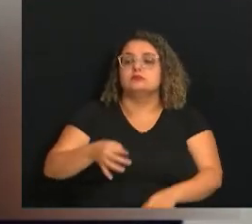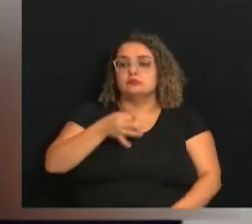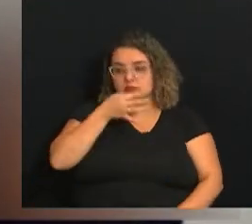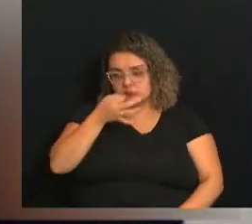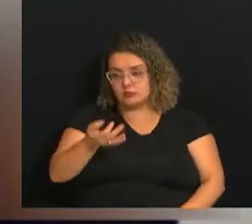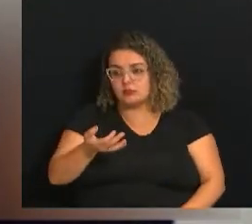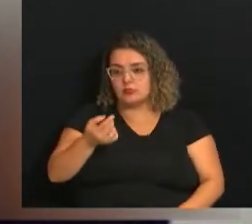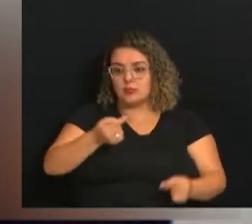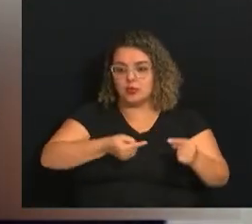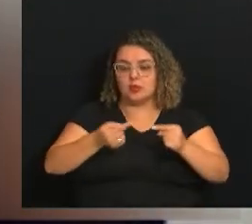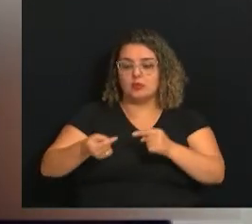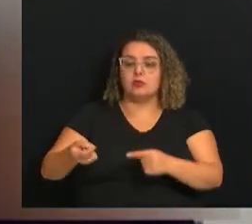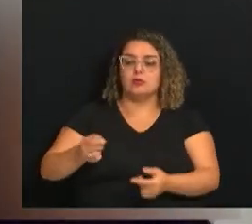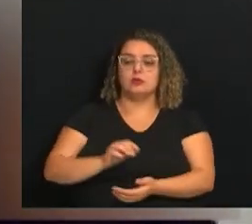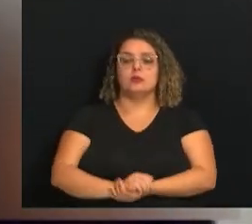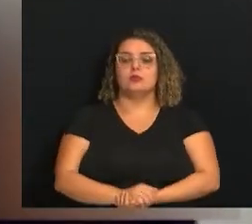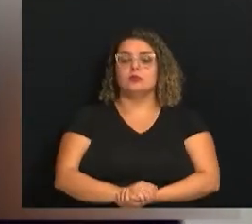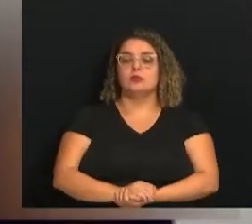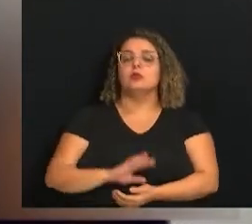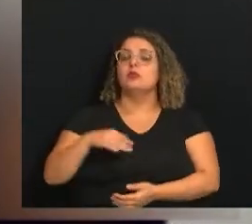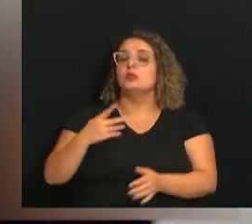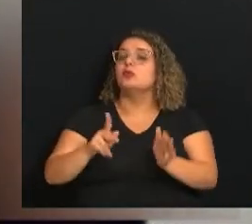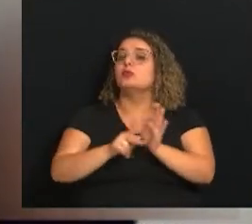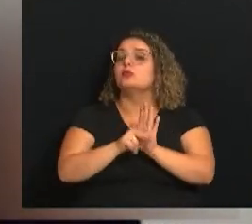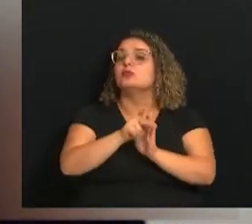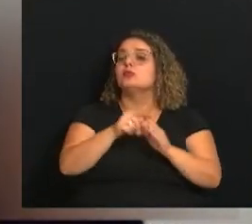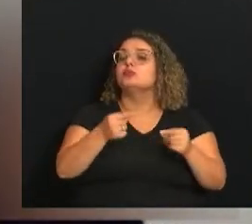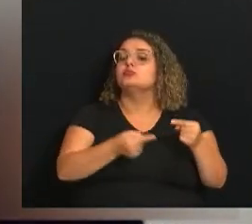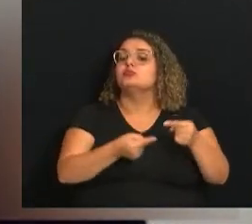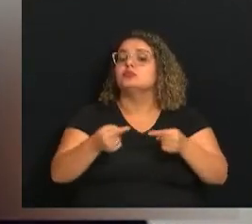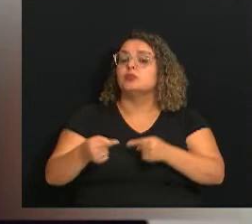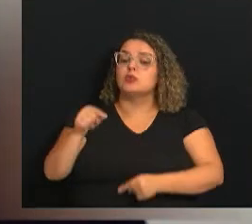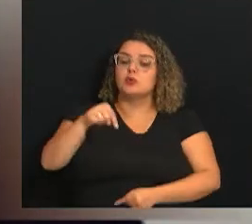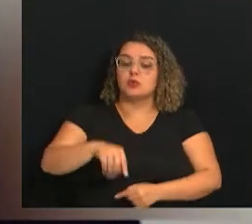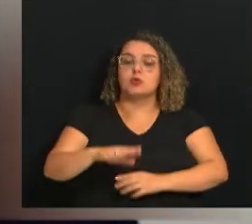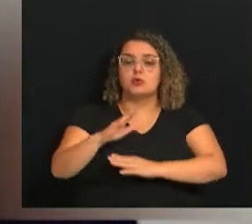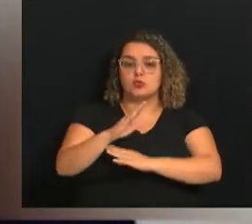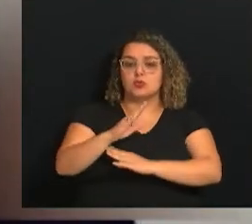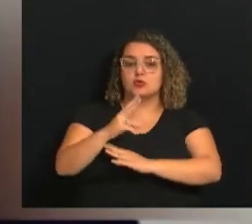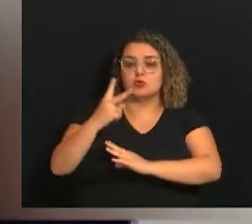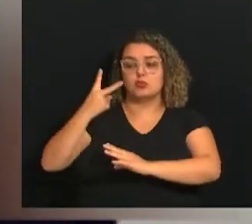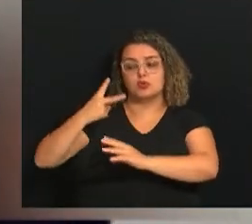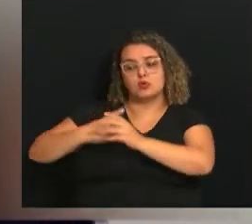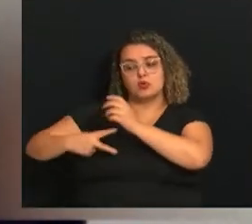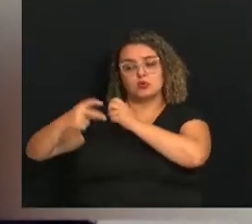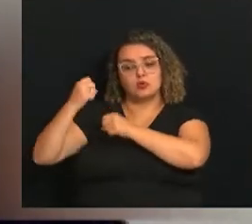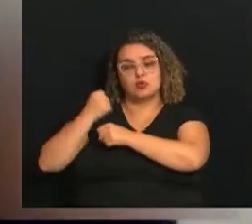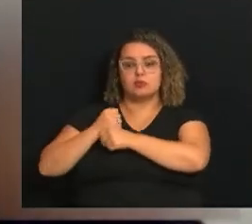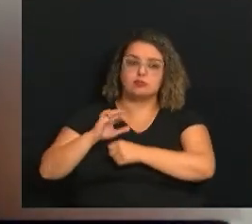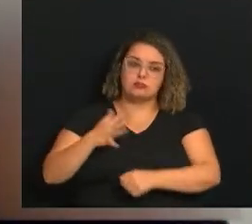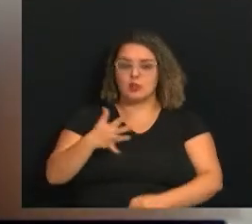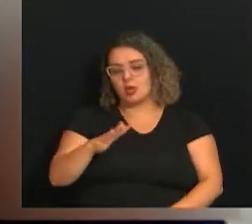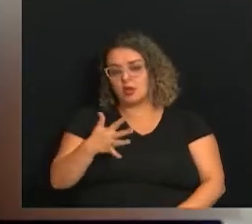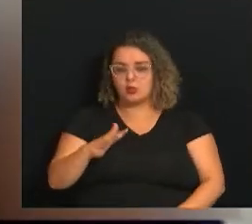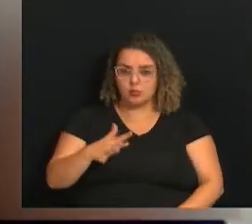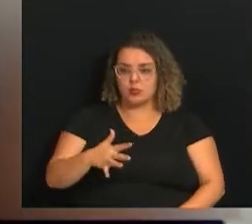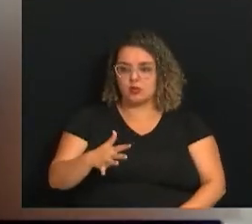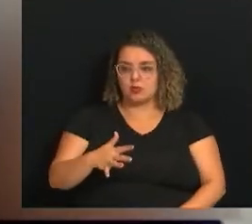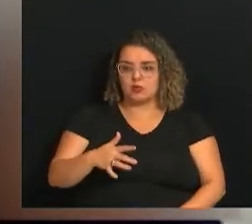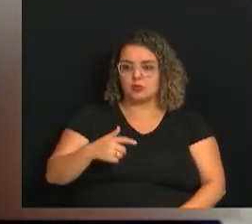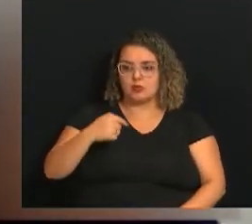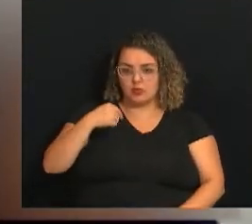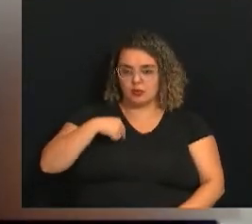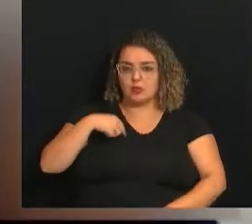debate. Quando esse projeto foi discutido nessa casa há 2 anos aproximadamente, eu era membro,